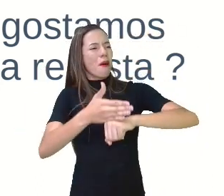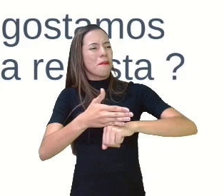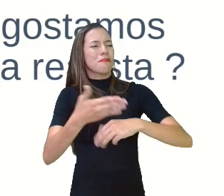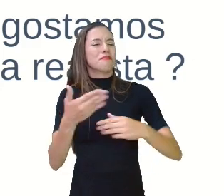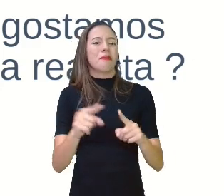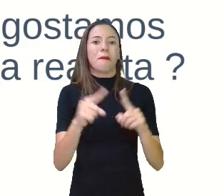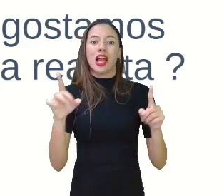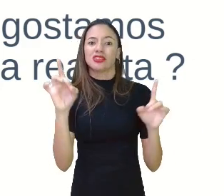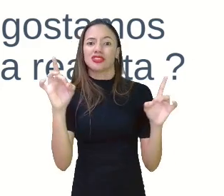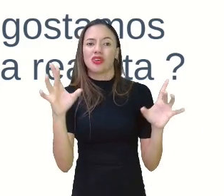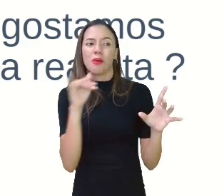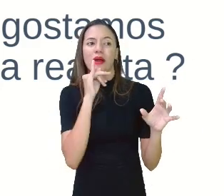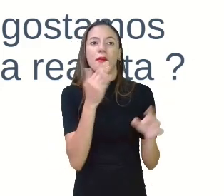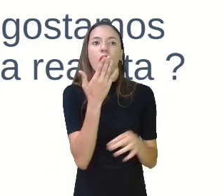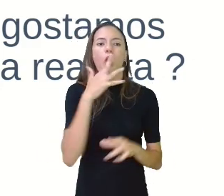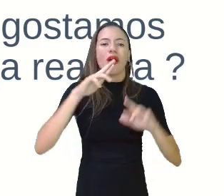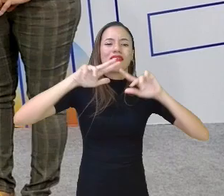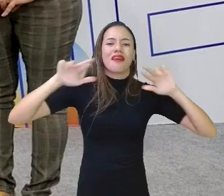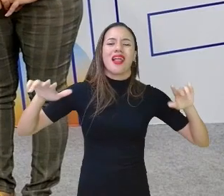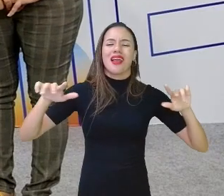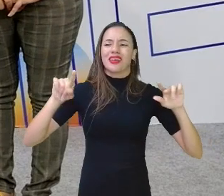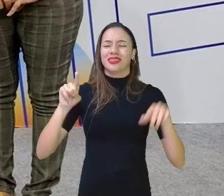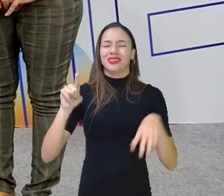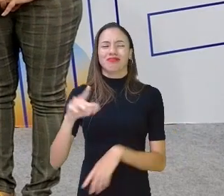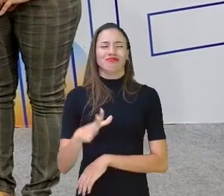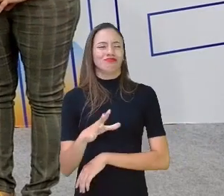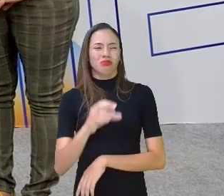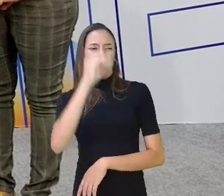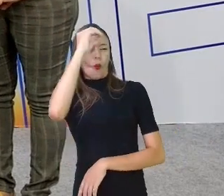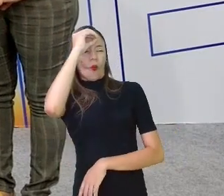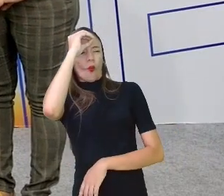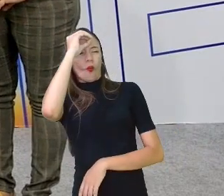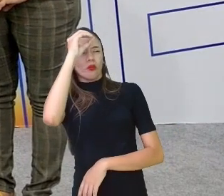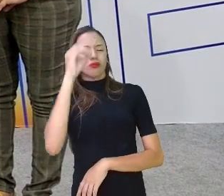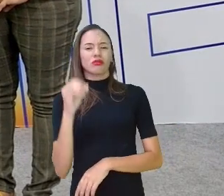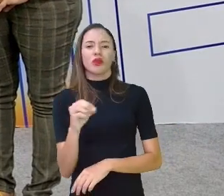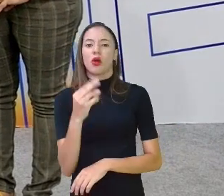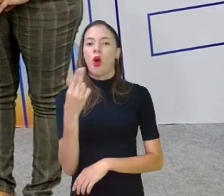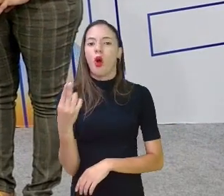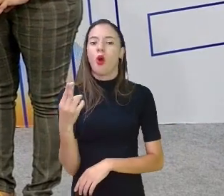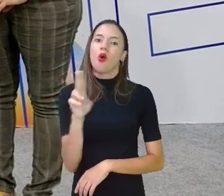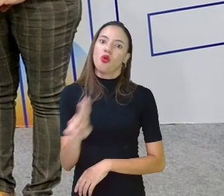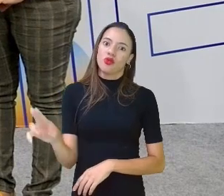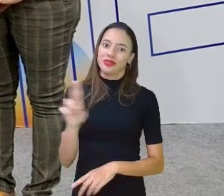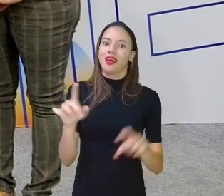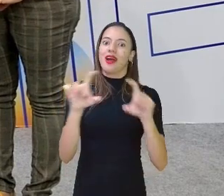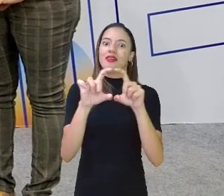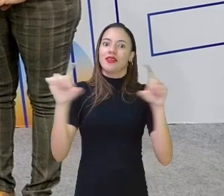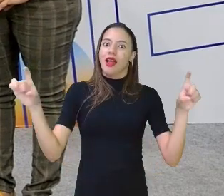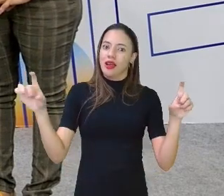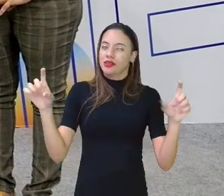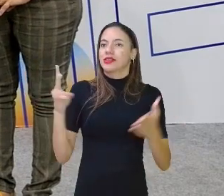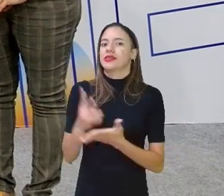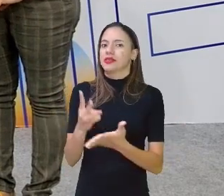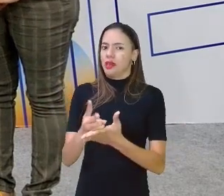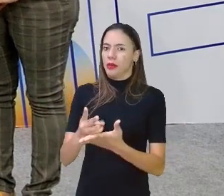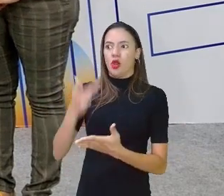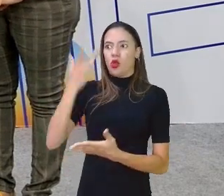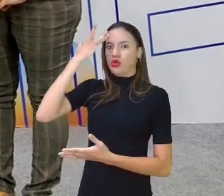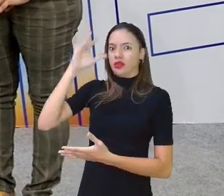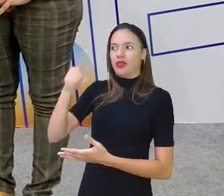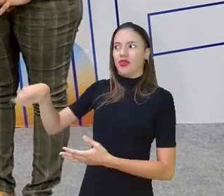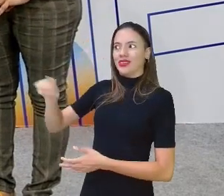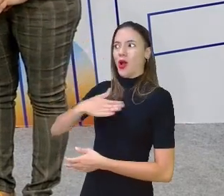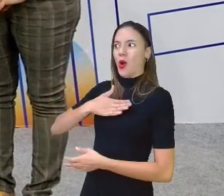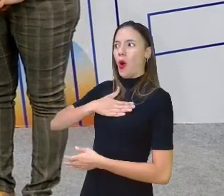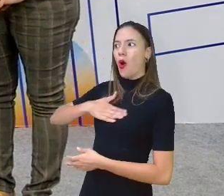assim, cores diferentes, às vezes a gente diz, não entendi nada, ou senão a gente usa aquela frase, que eu não sei se vocês gostam, menina, mas eu não gosto